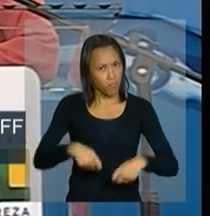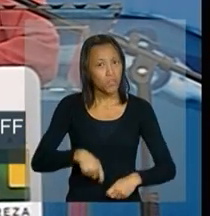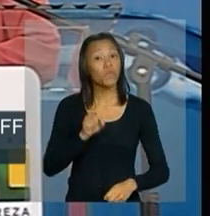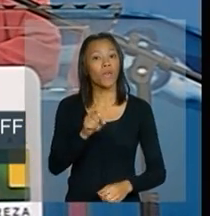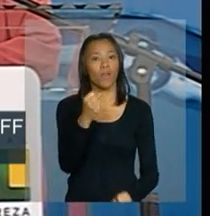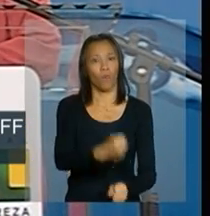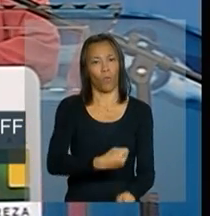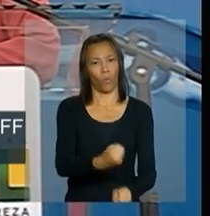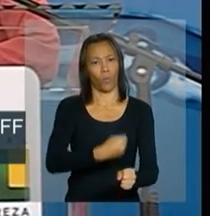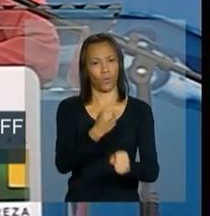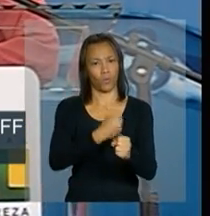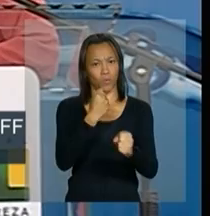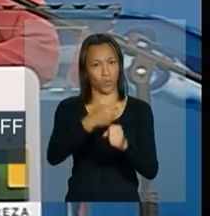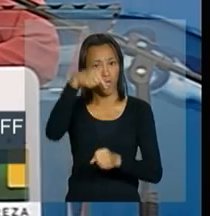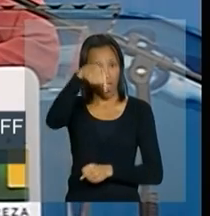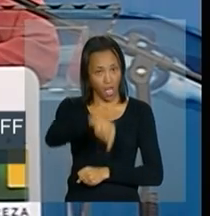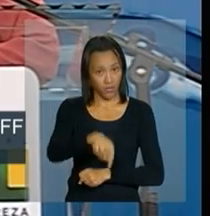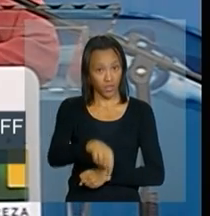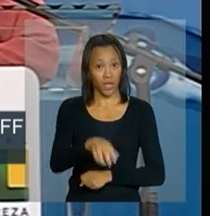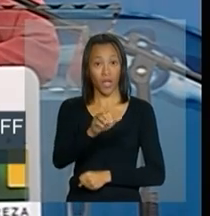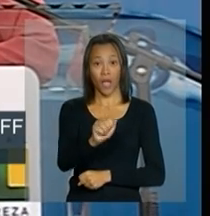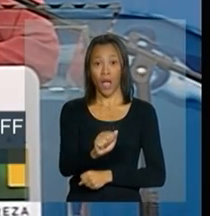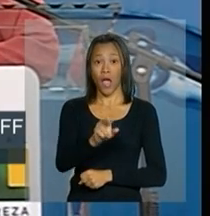construíssemos essa adutora,